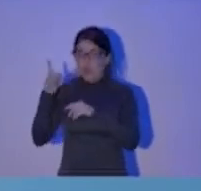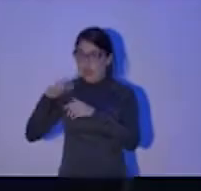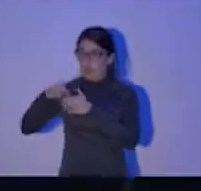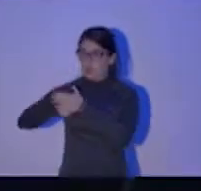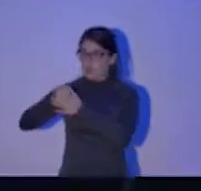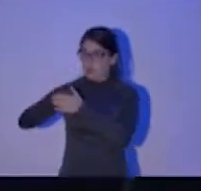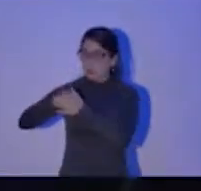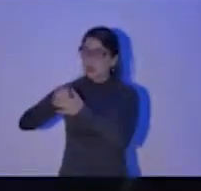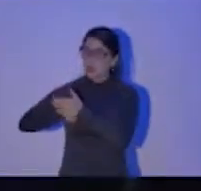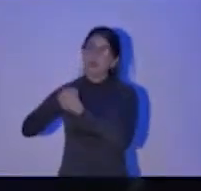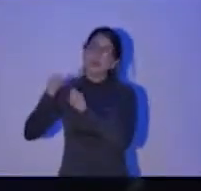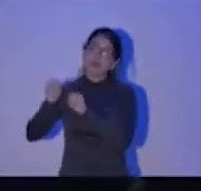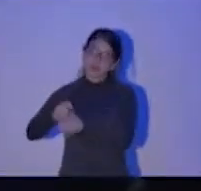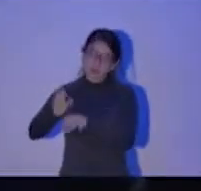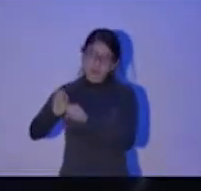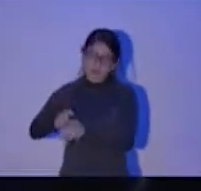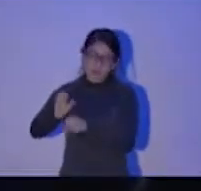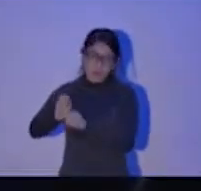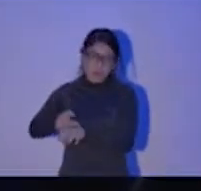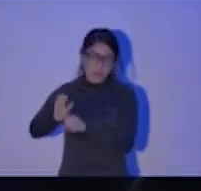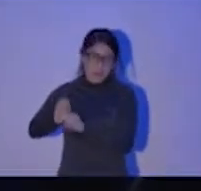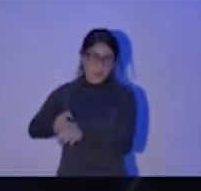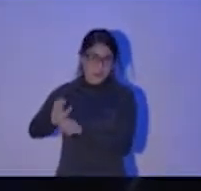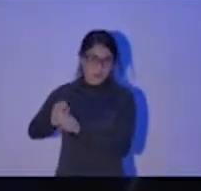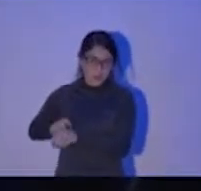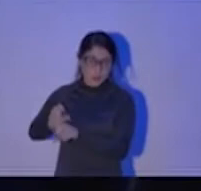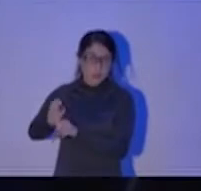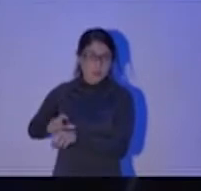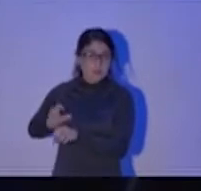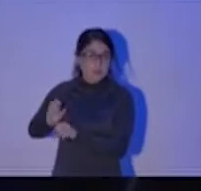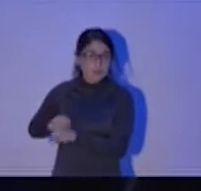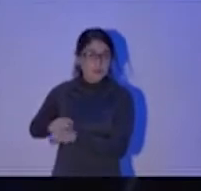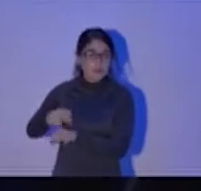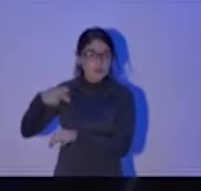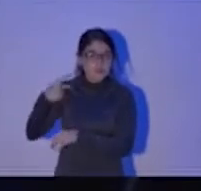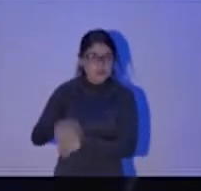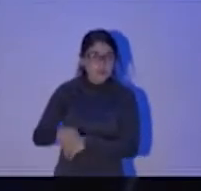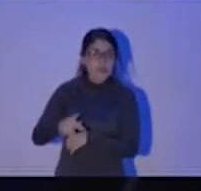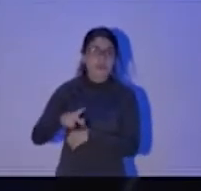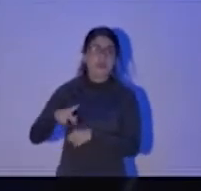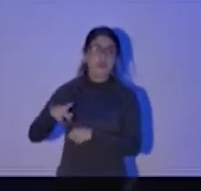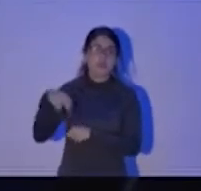educação. Viveu, o que você já fez pela educação do nosso país, para mim,